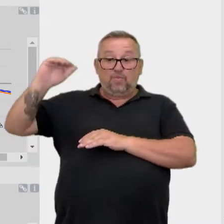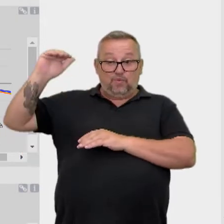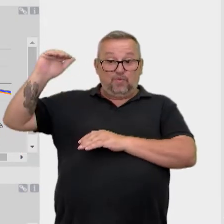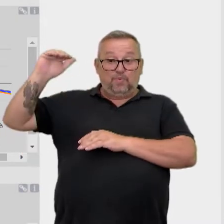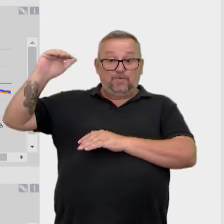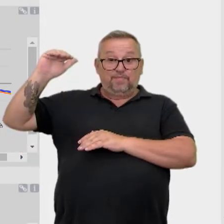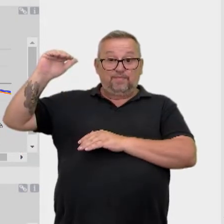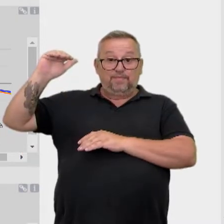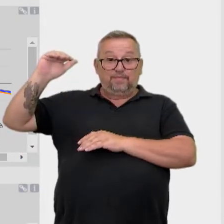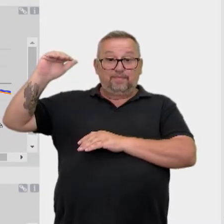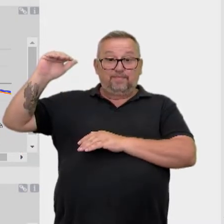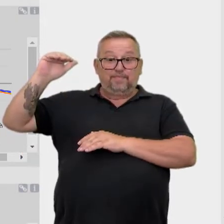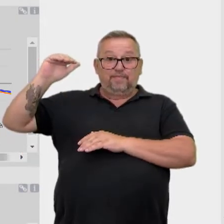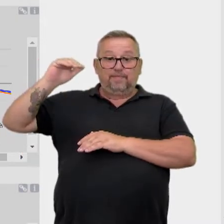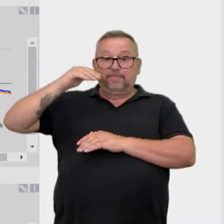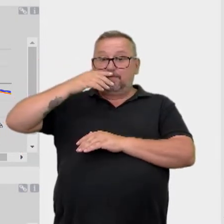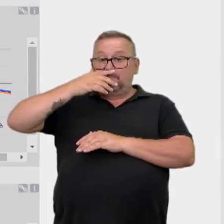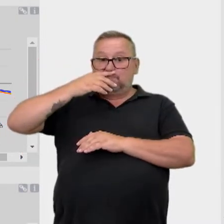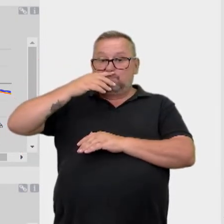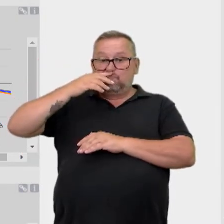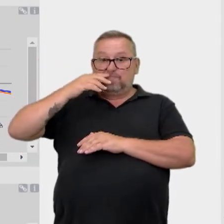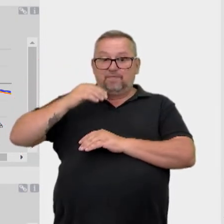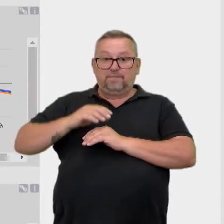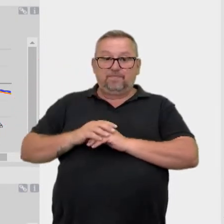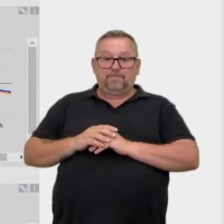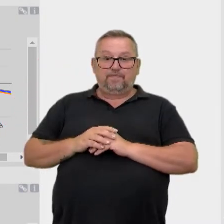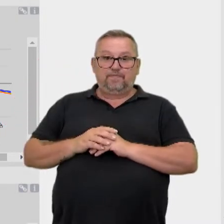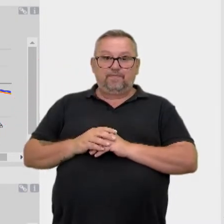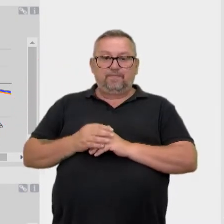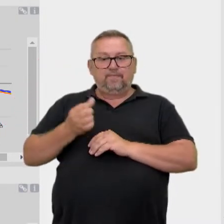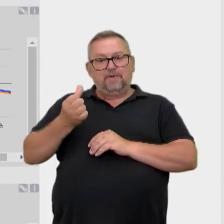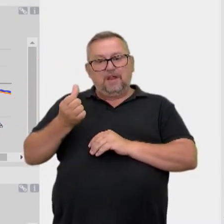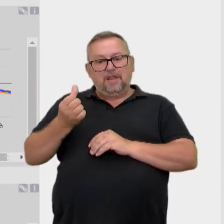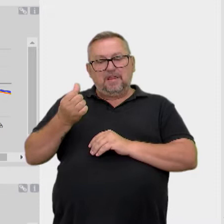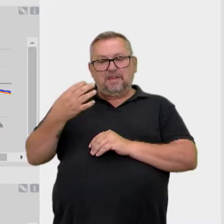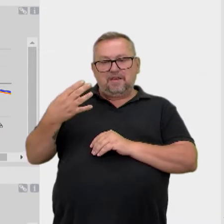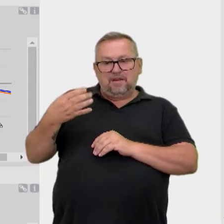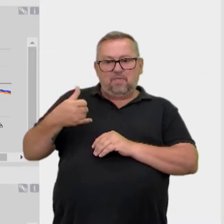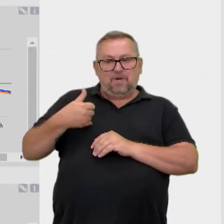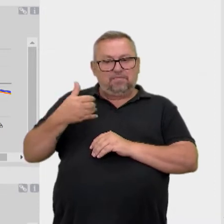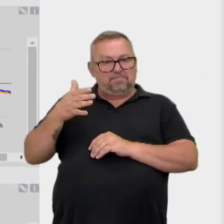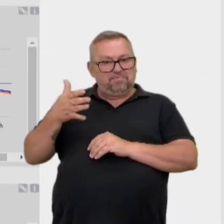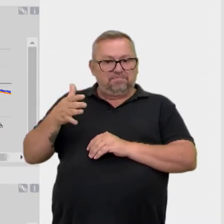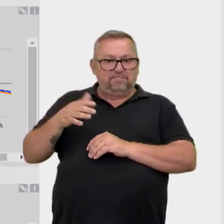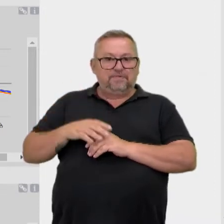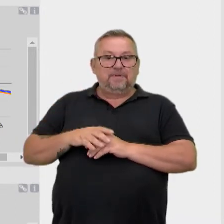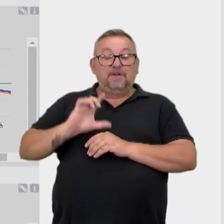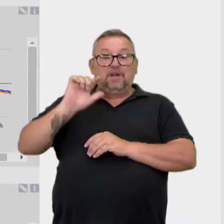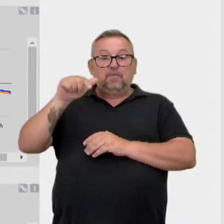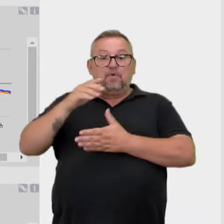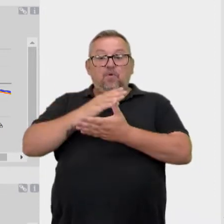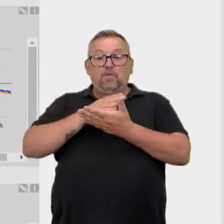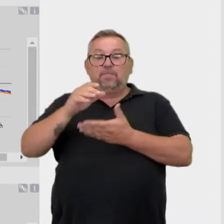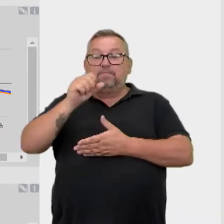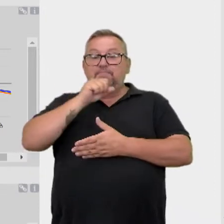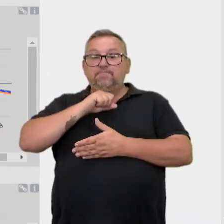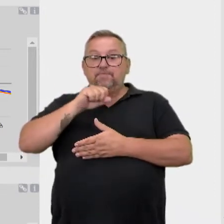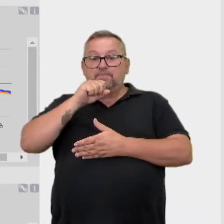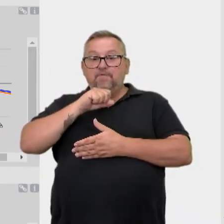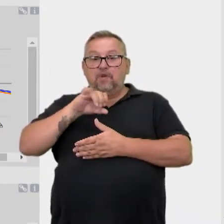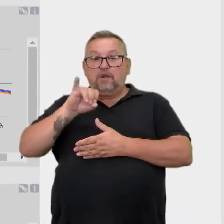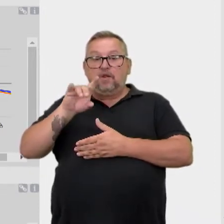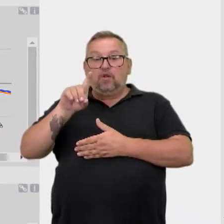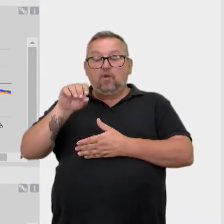até mais ou menos aí em torno aí de 64 anos, né, que é essa faixa aqui, e a partir de 64 anos